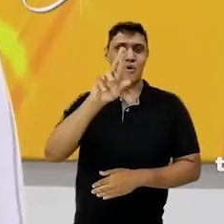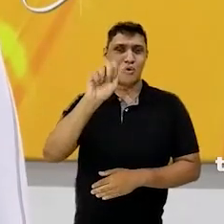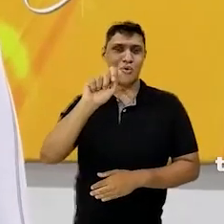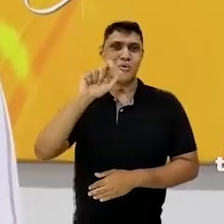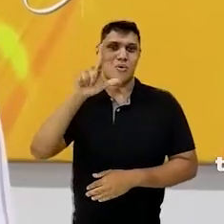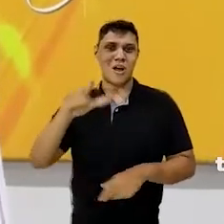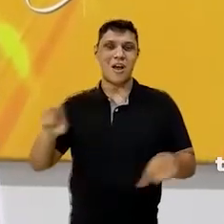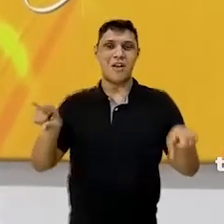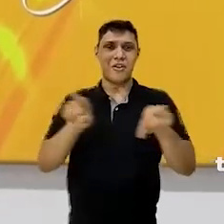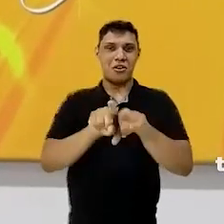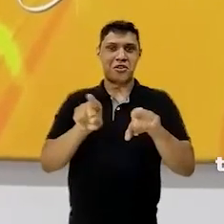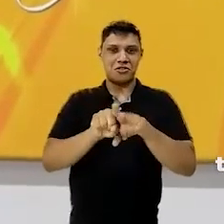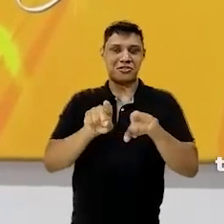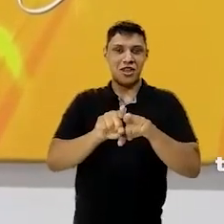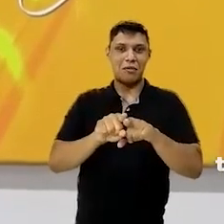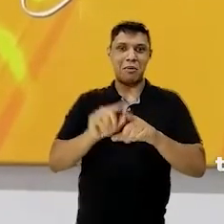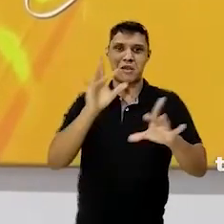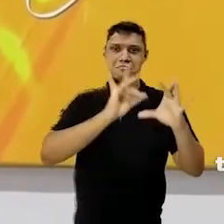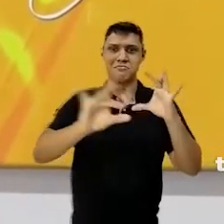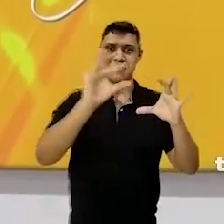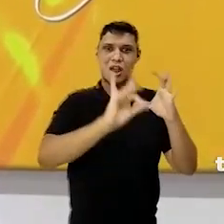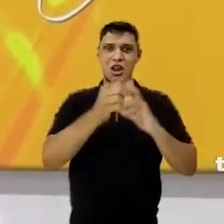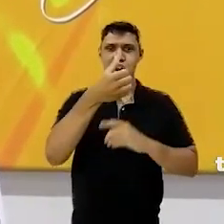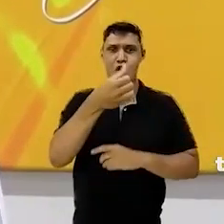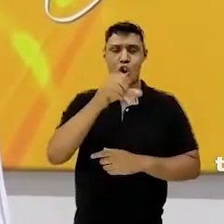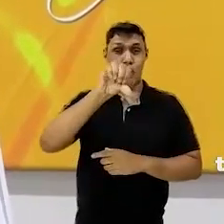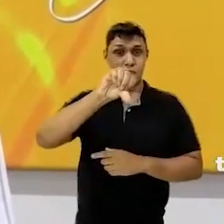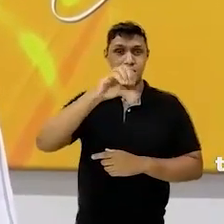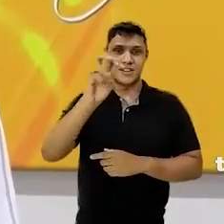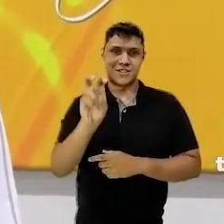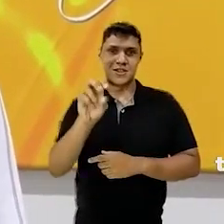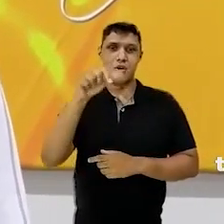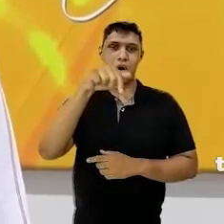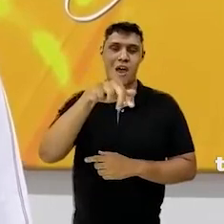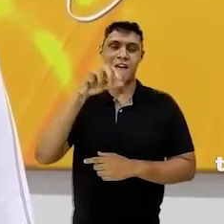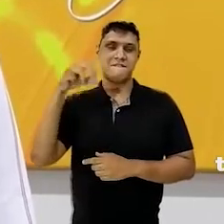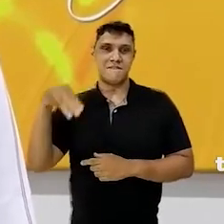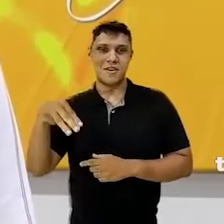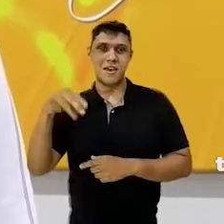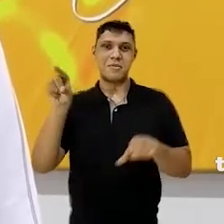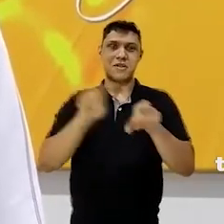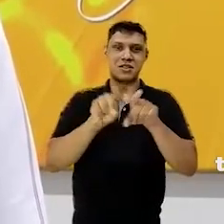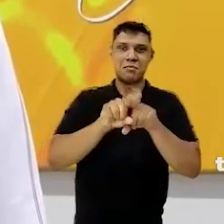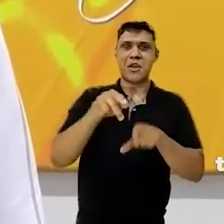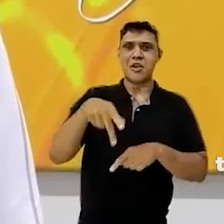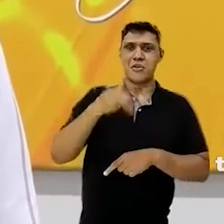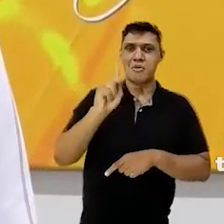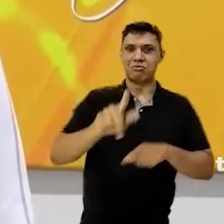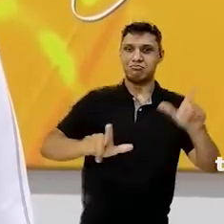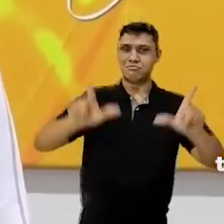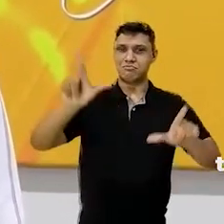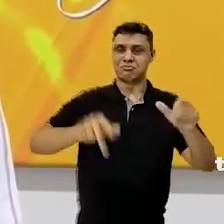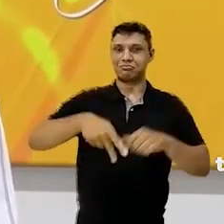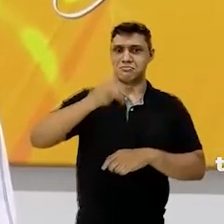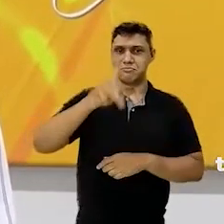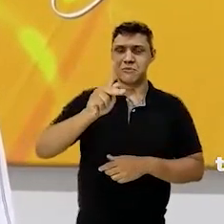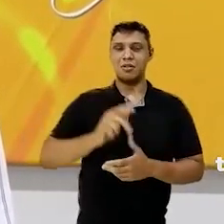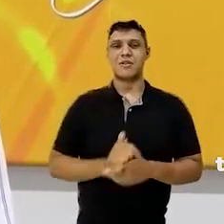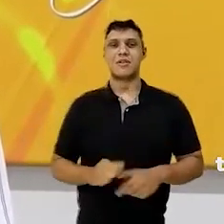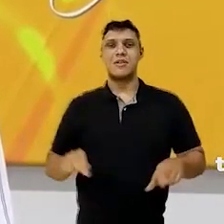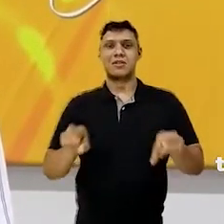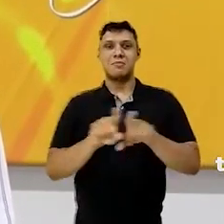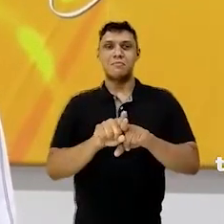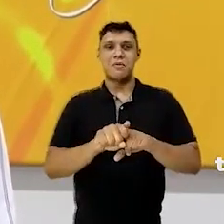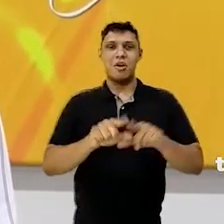pela 95,9 FM, 102,7 FM, TV Curtição, no canal 175